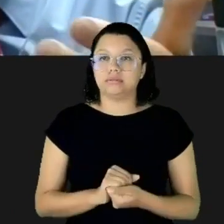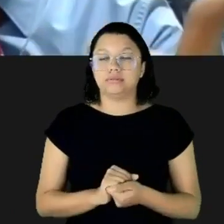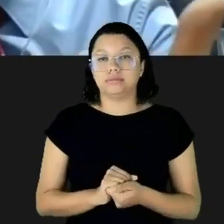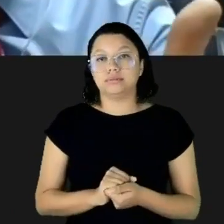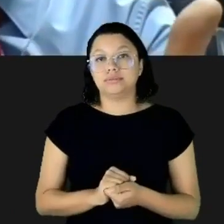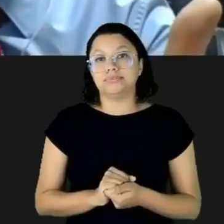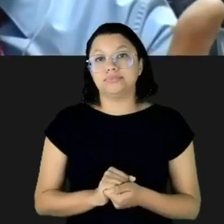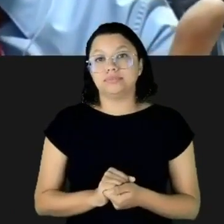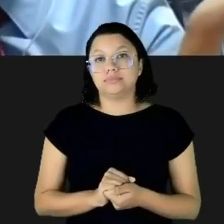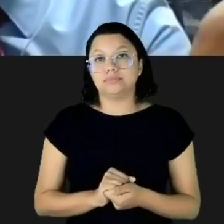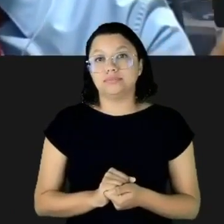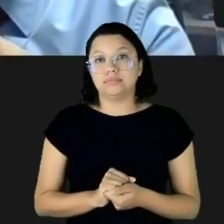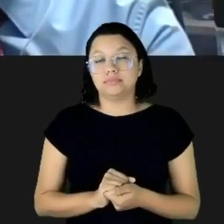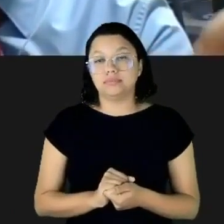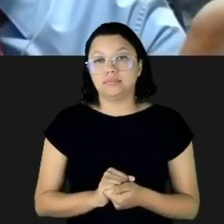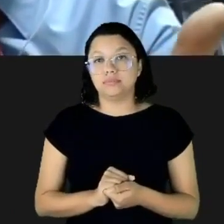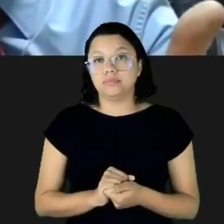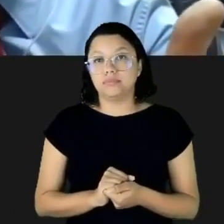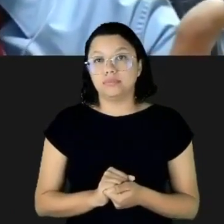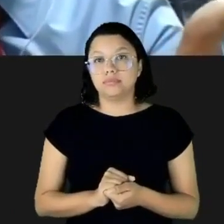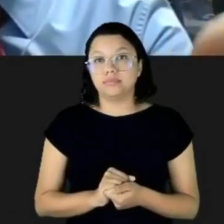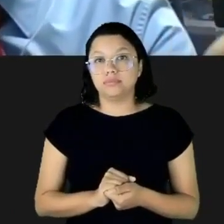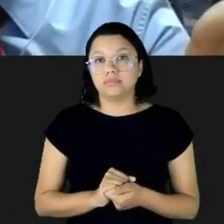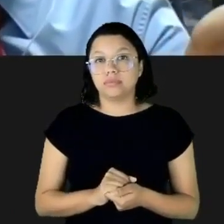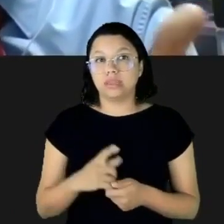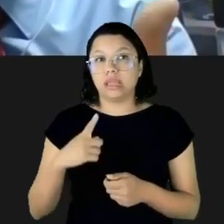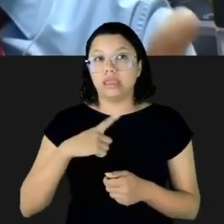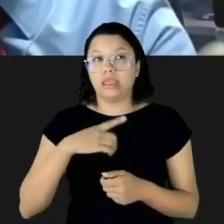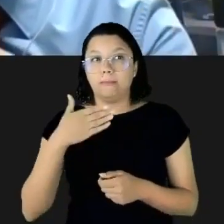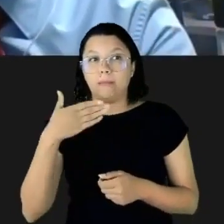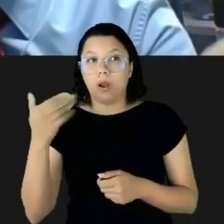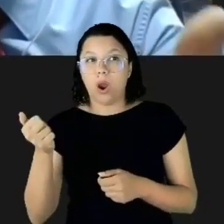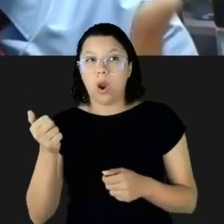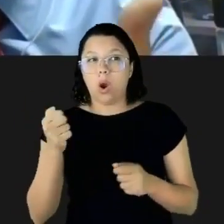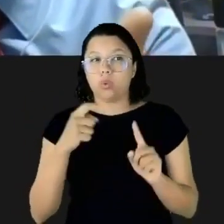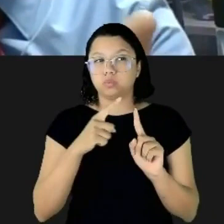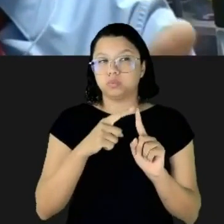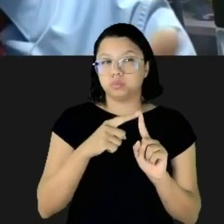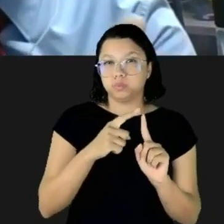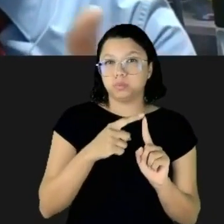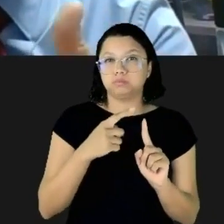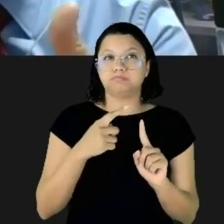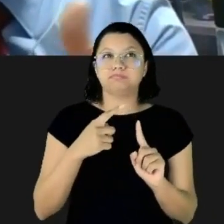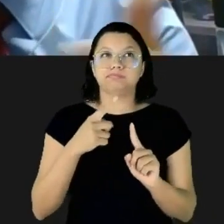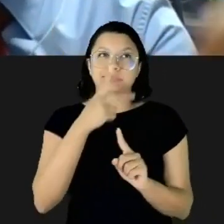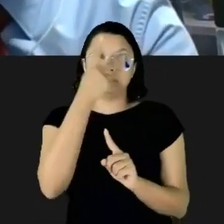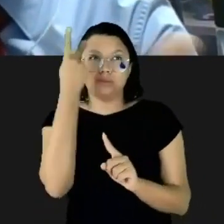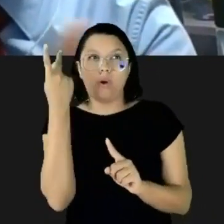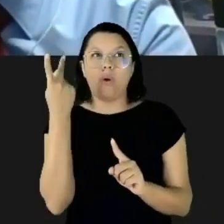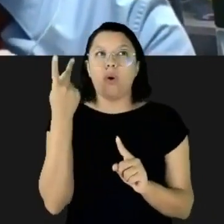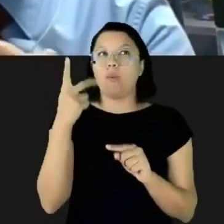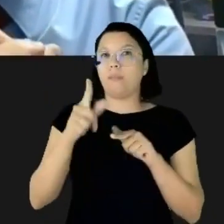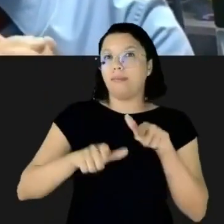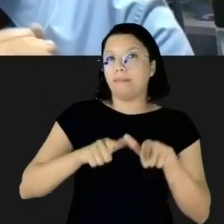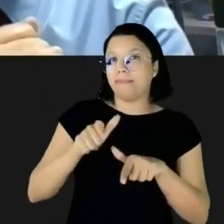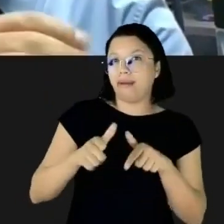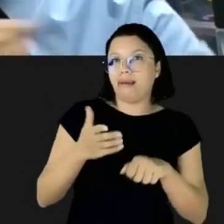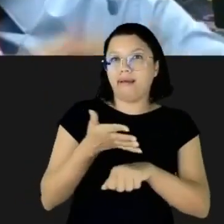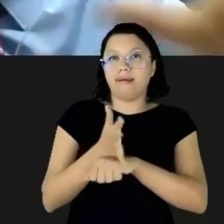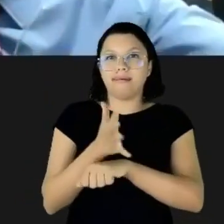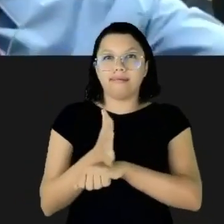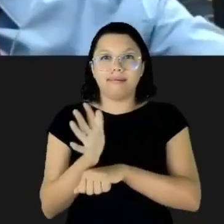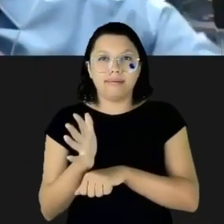ter melhores melhores modelos mais mais pessoas mais treinamento